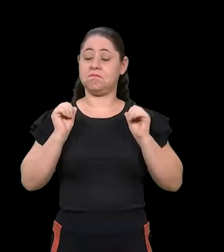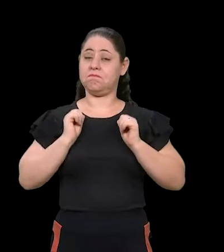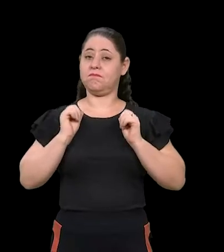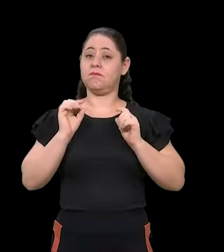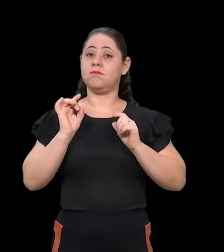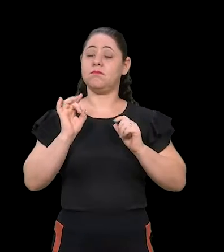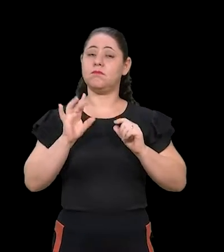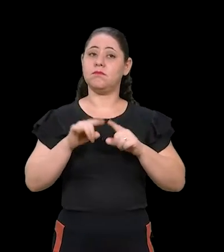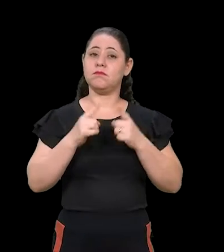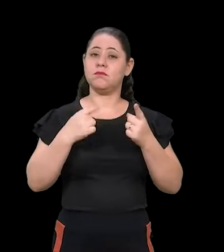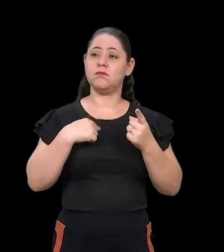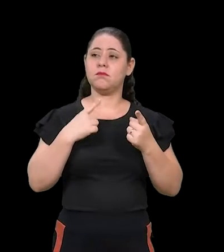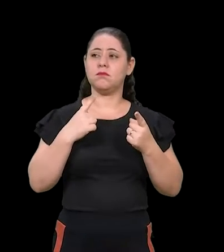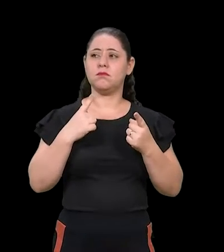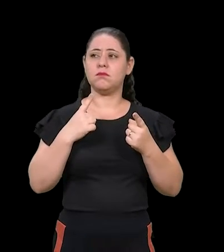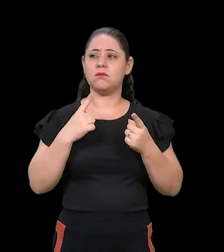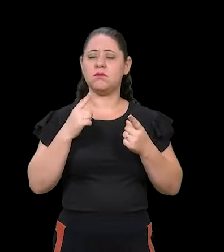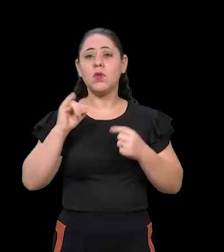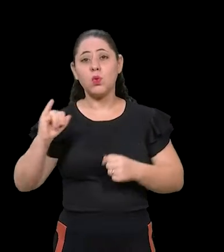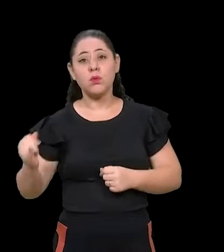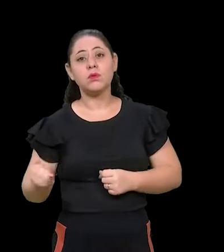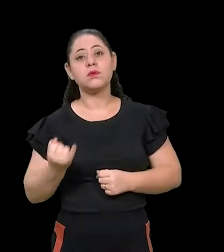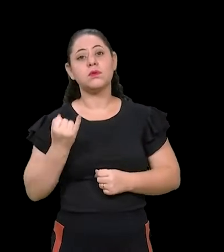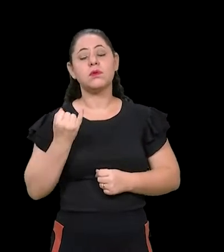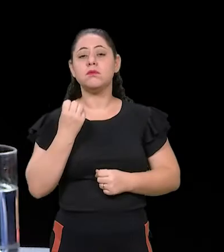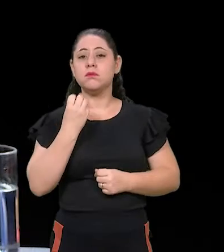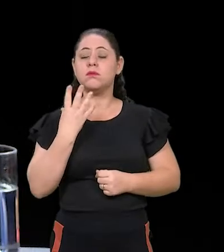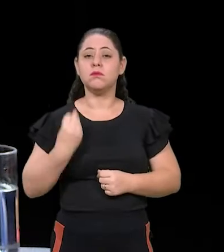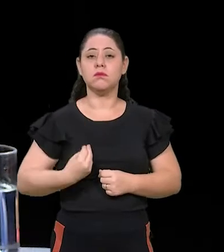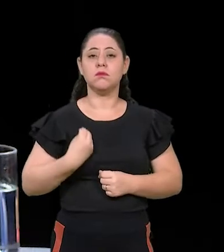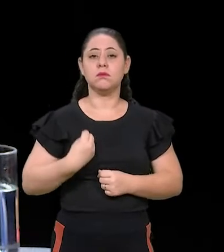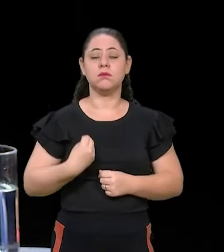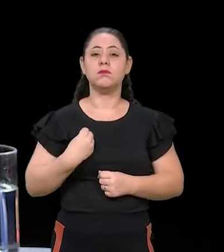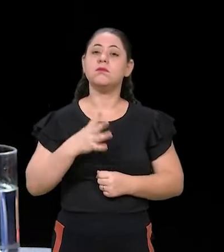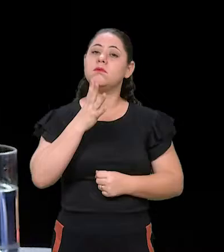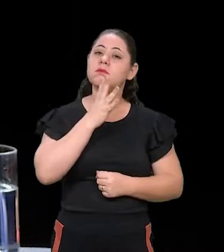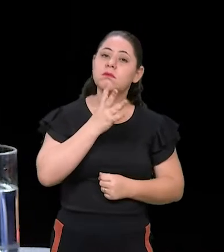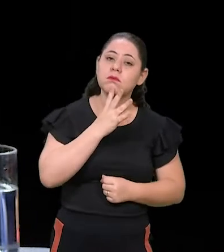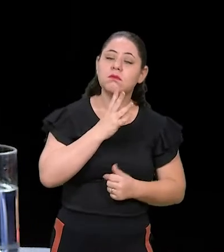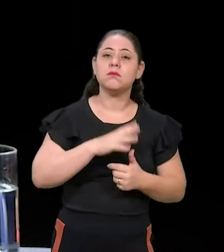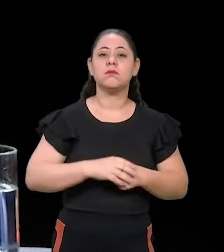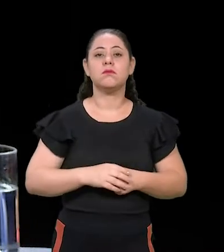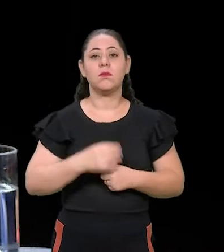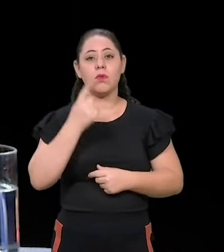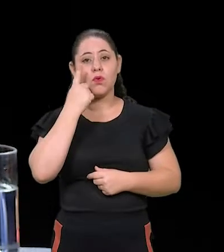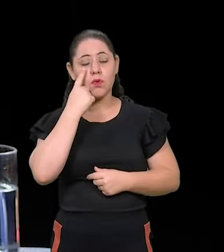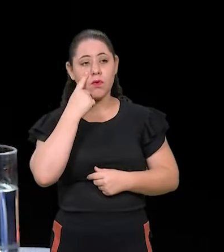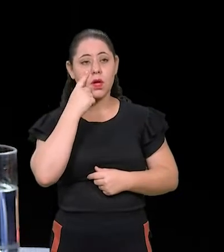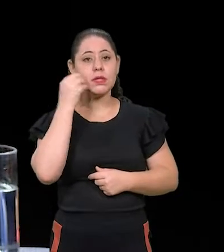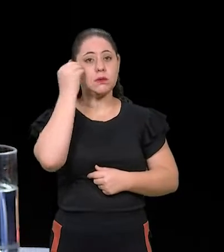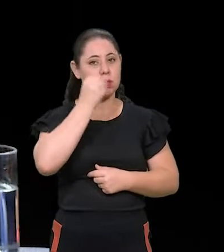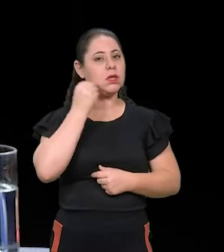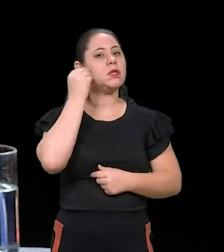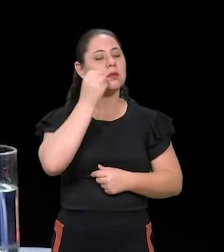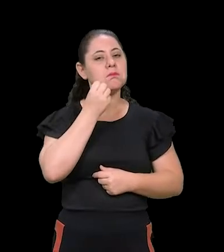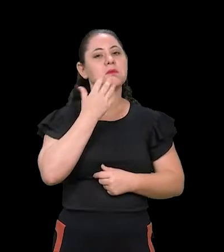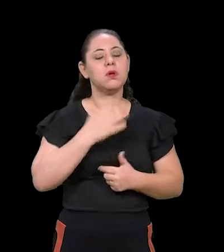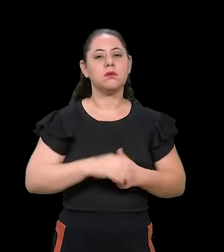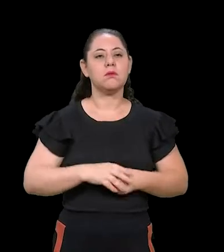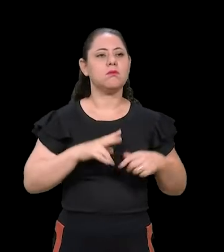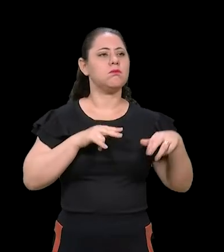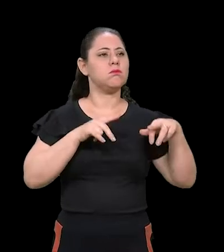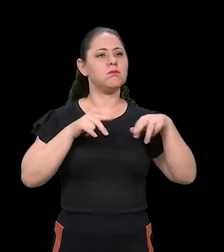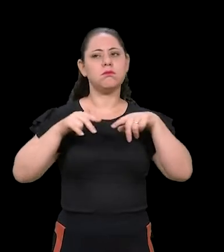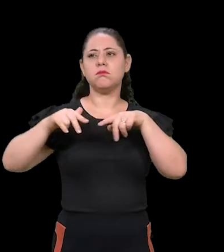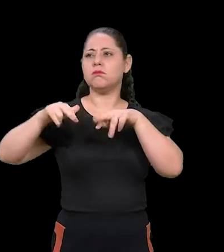foi uma excelente oportunidade de participar, de conhecer, de ver, uma belíssima experiência. Poder andar em Campo Grande num